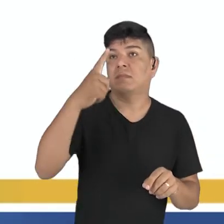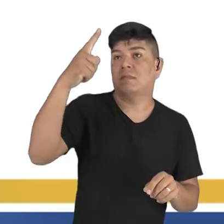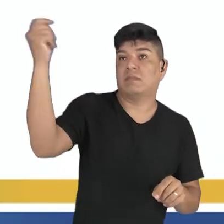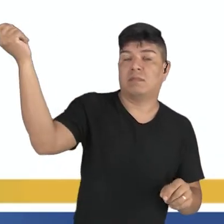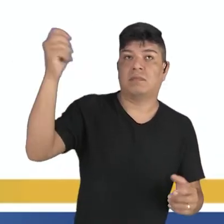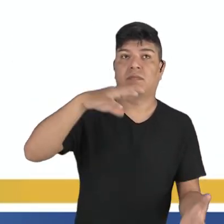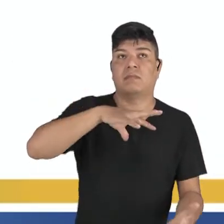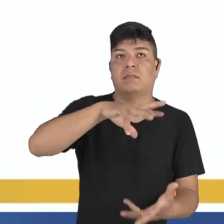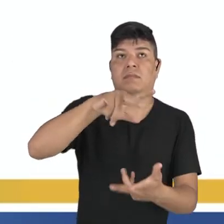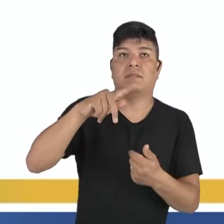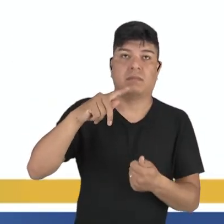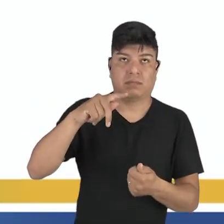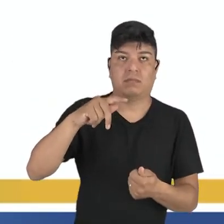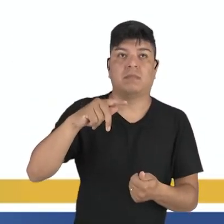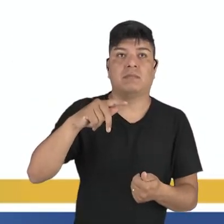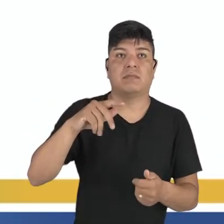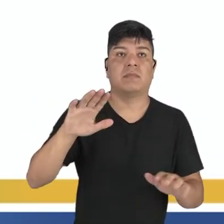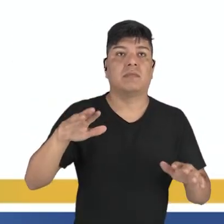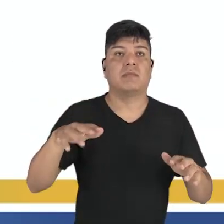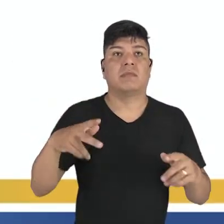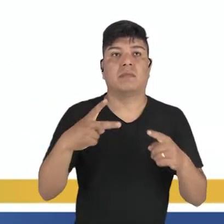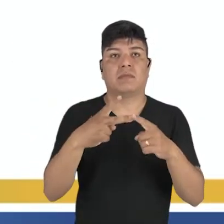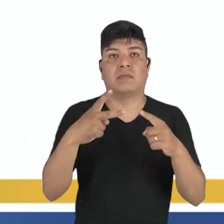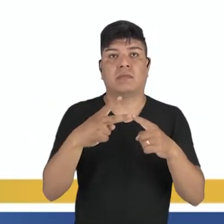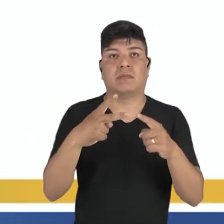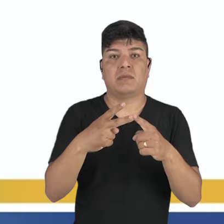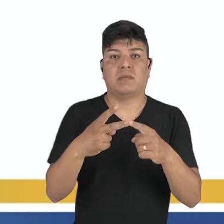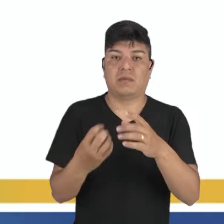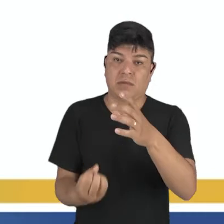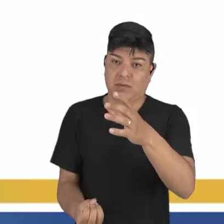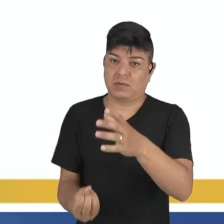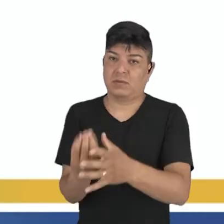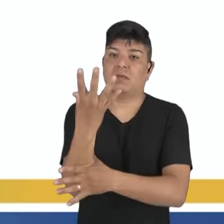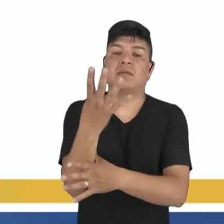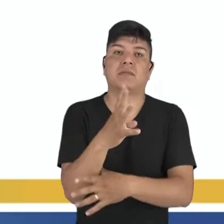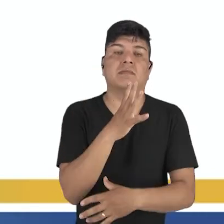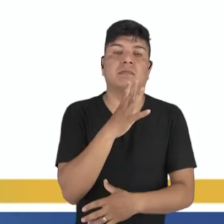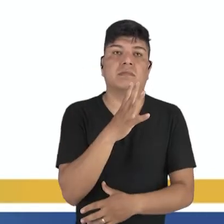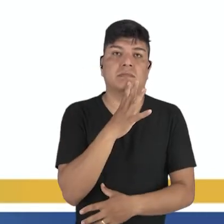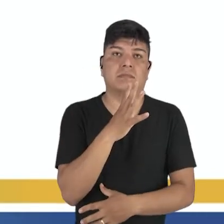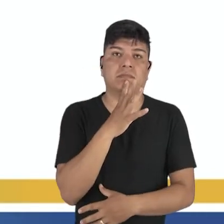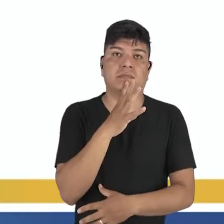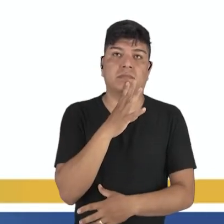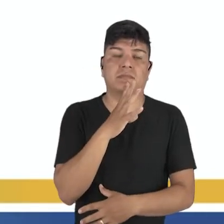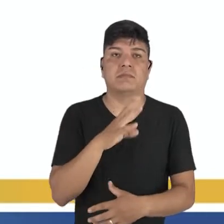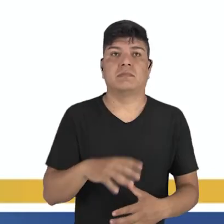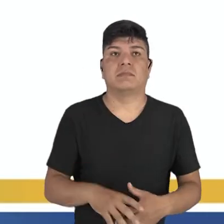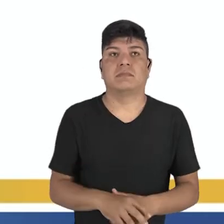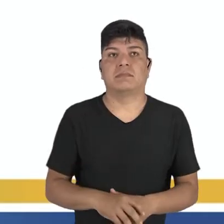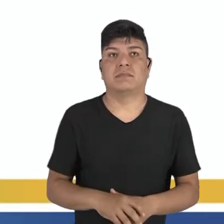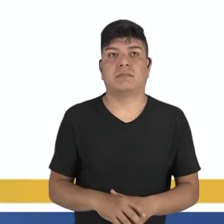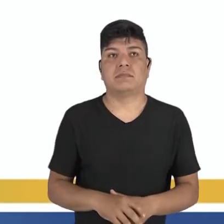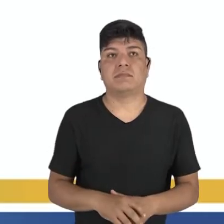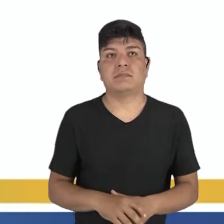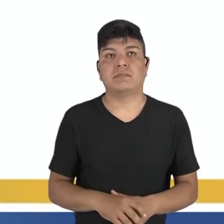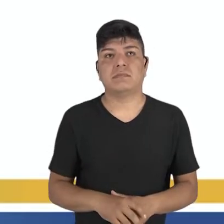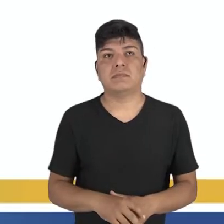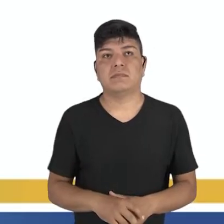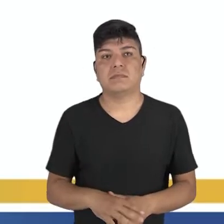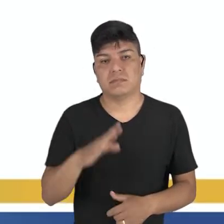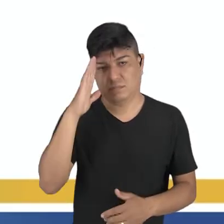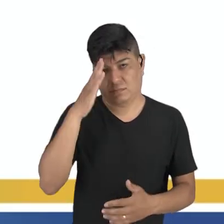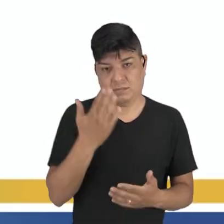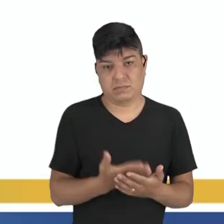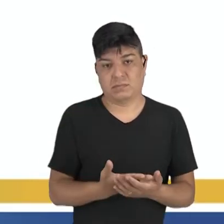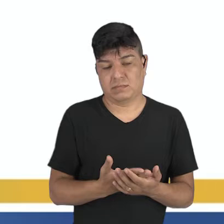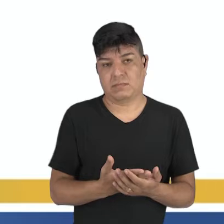chamada de panspermia cósmica, e o criacionismo, que é bem conhecido, né, e é bem até